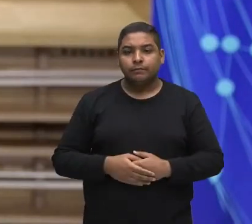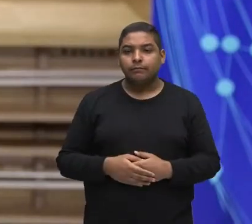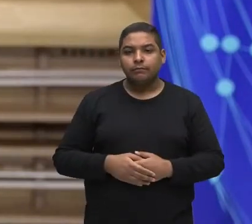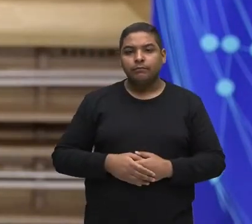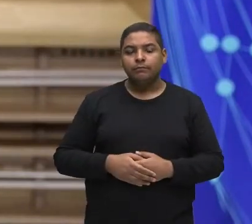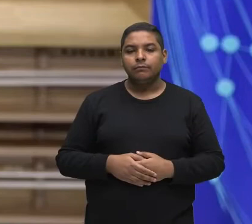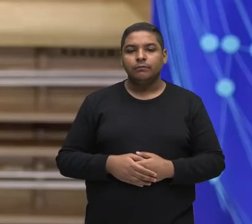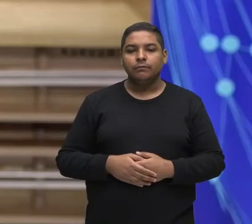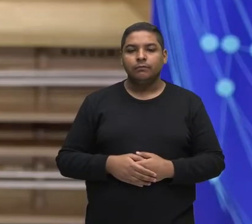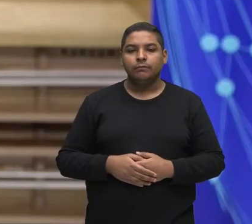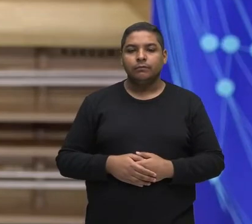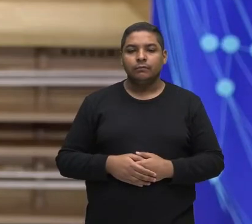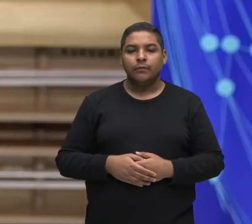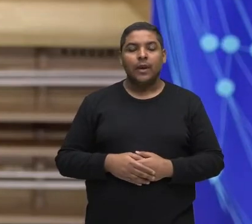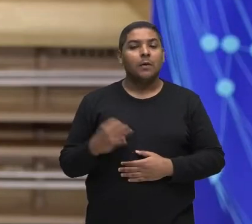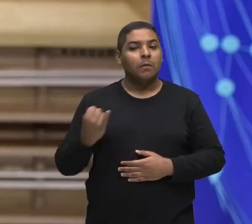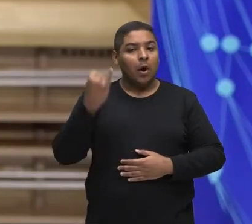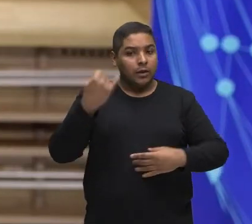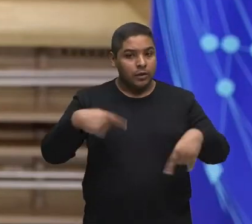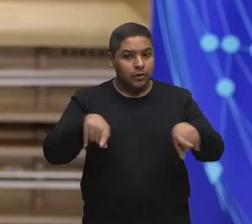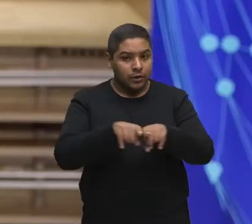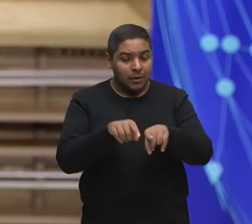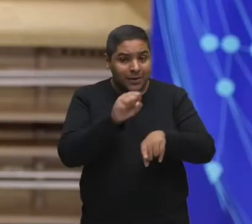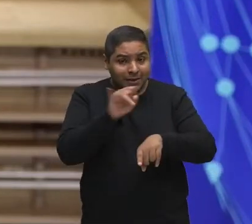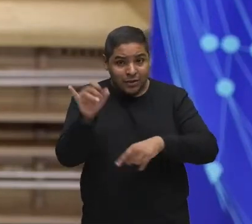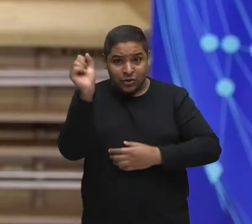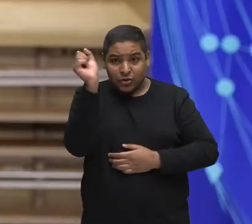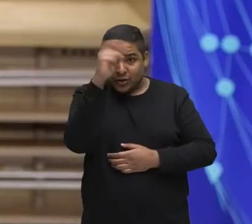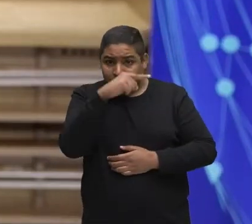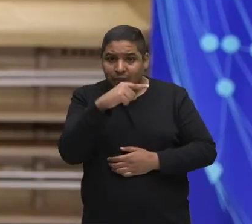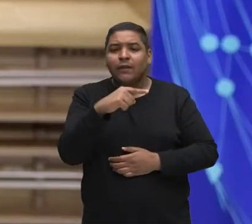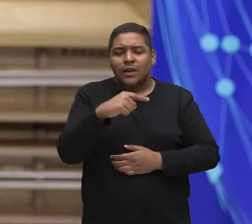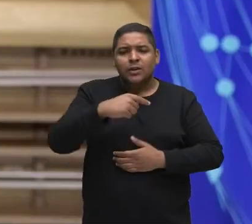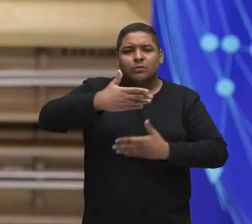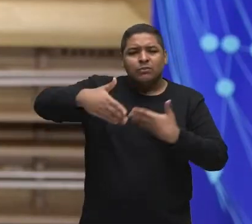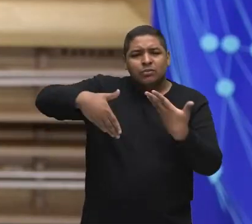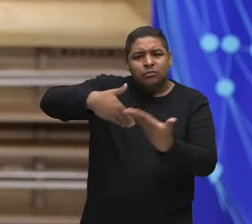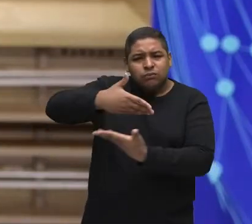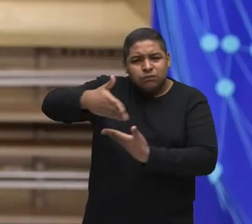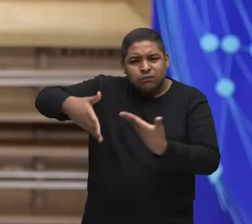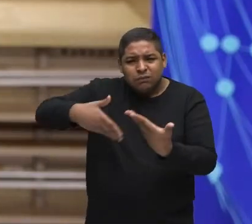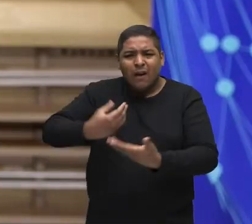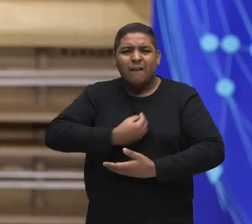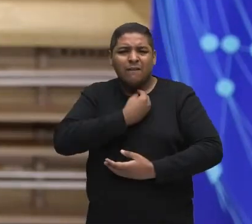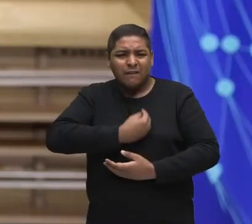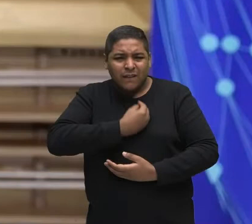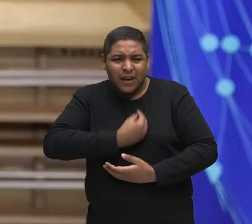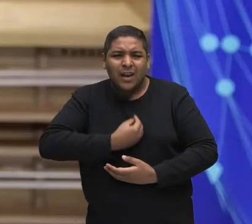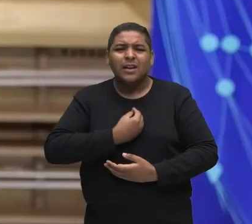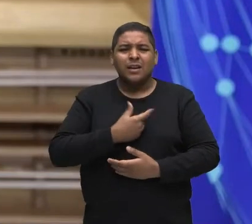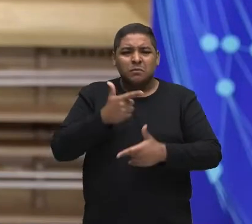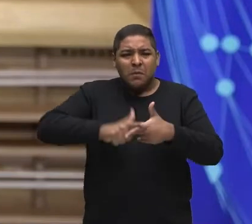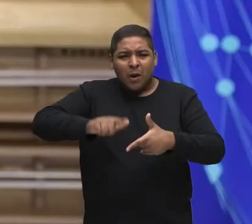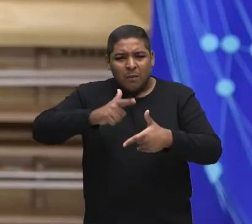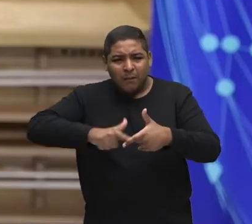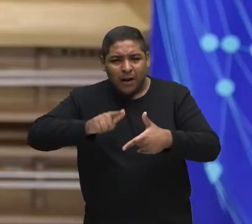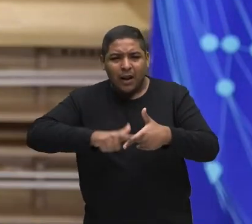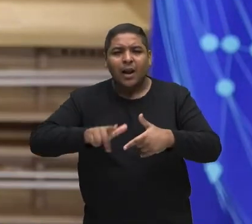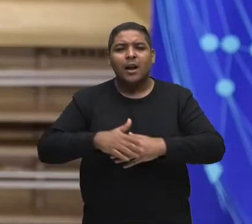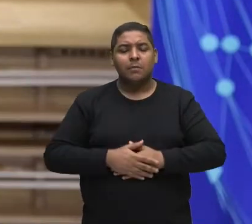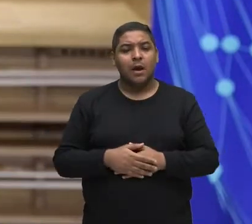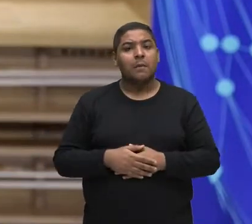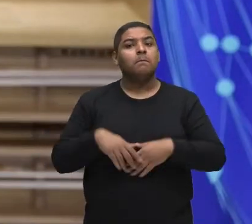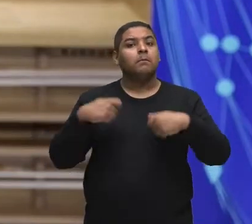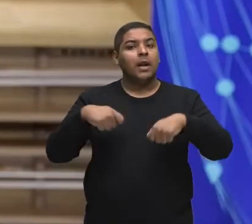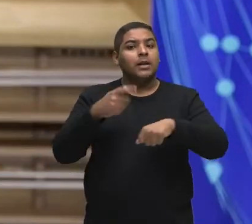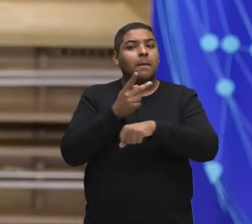importante, se for muito difícil para você vivenciar tudo que você está vivenciando diante da sua realidade, busque